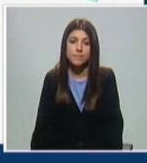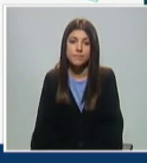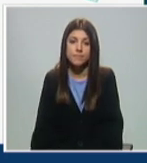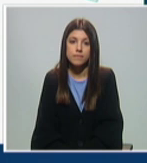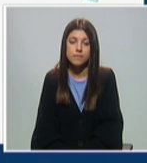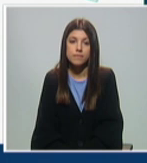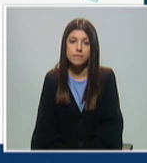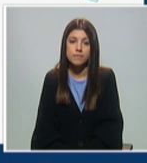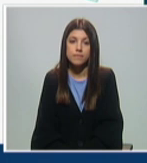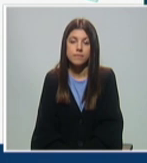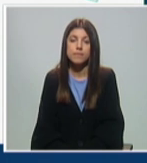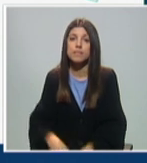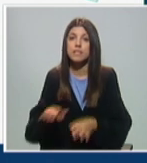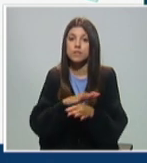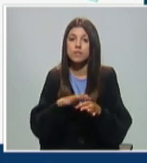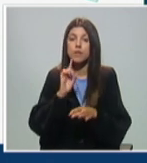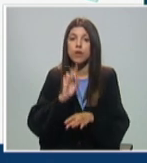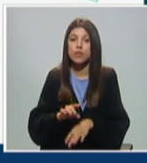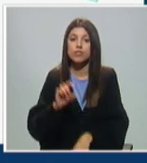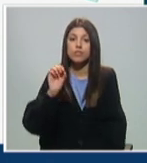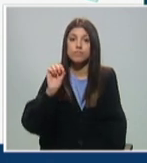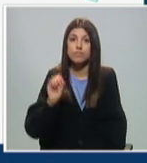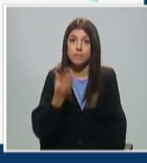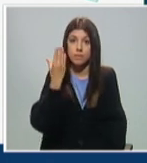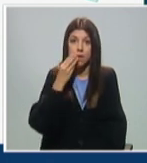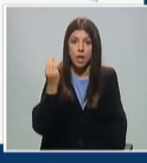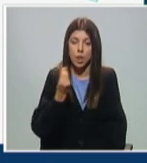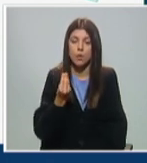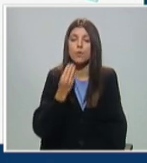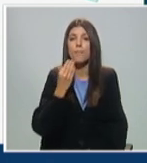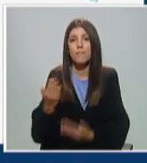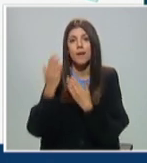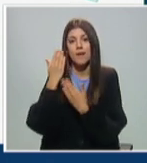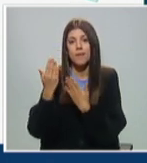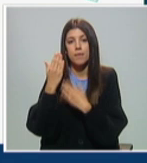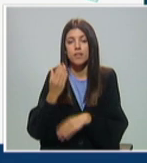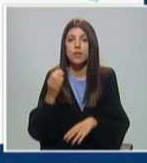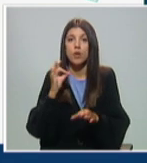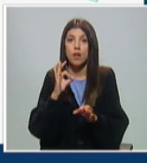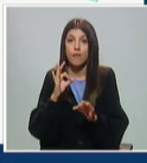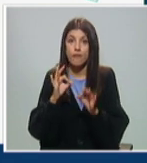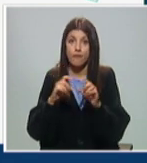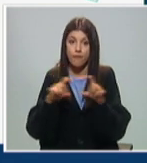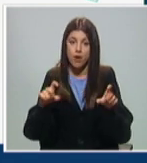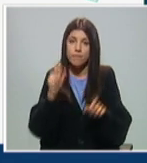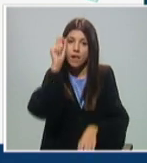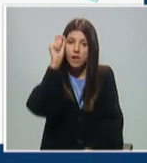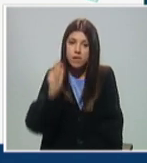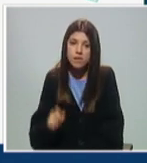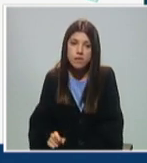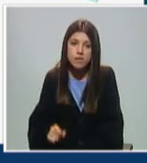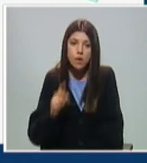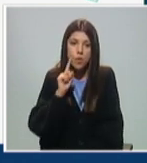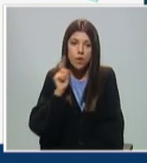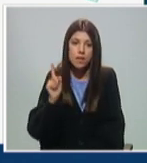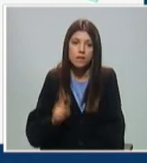Neste caso, o nosso primeiro aluno está de parabéns. Agora vamos arrastar a fórmula para verificar todas as médias. E